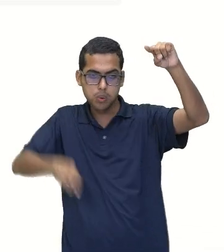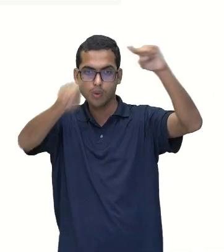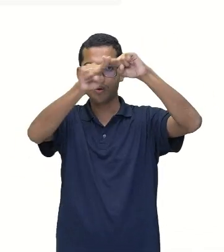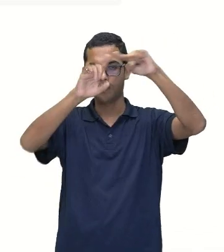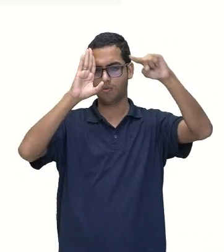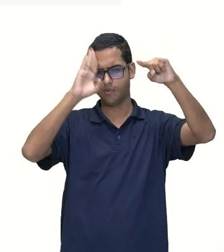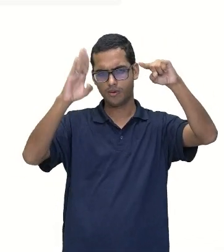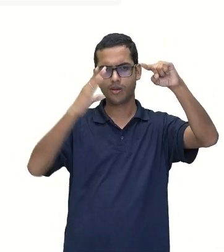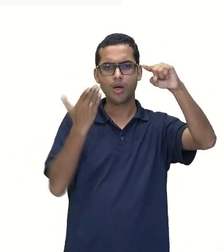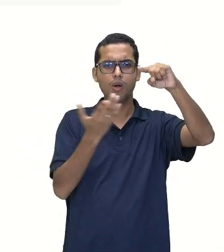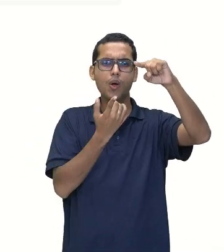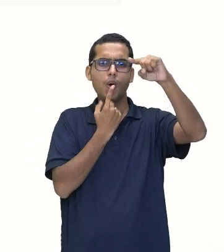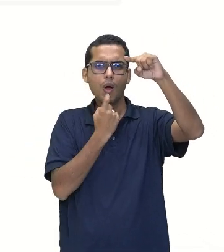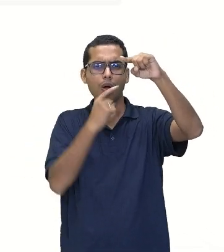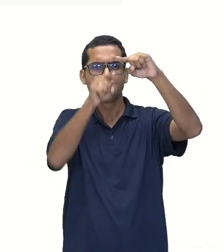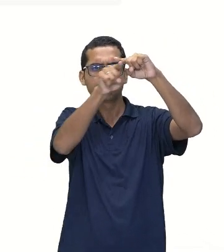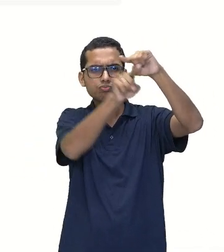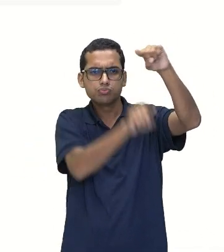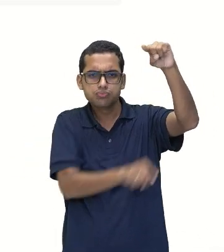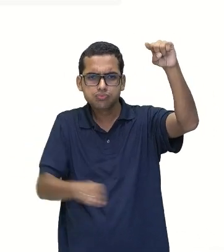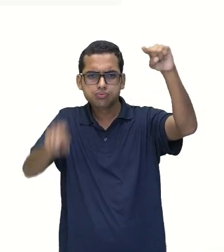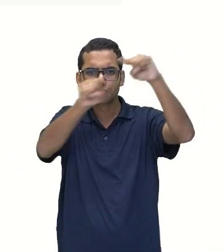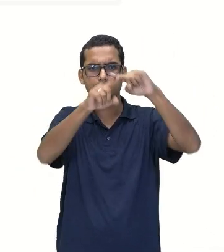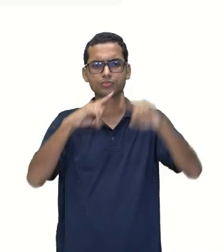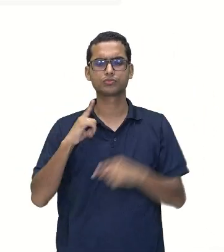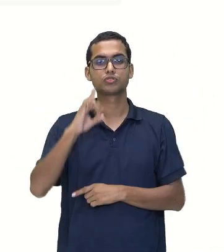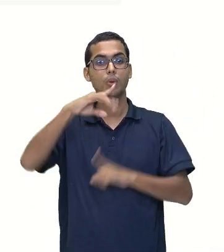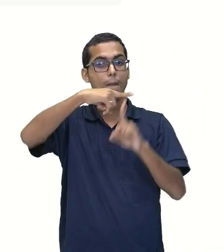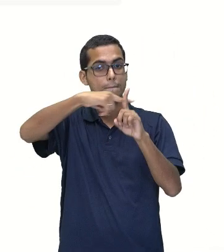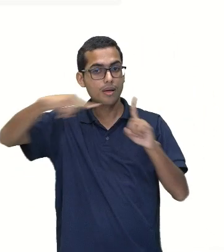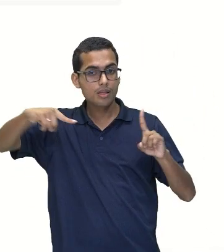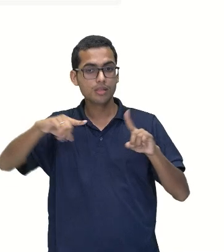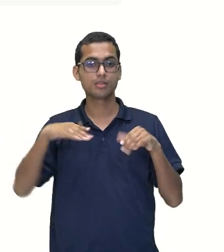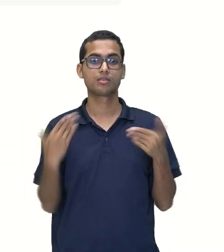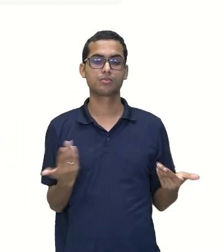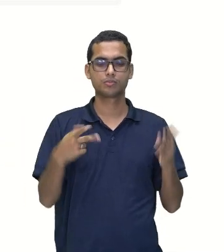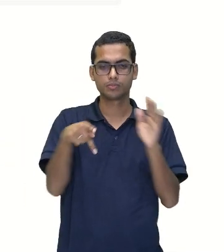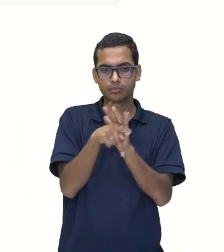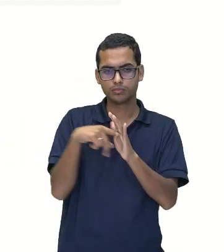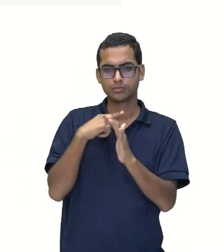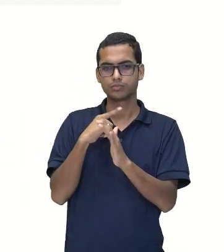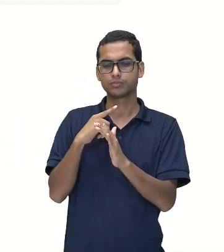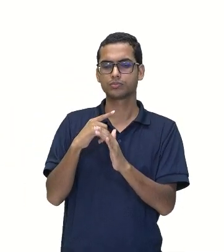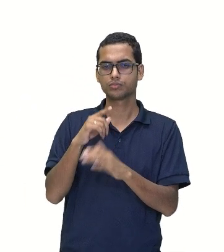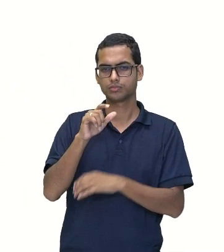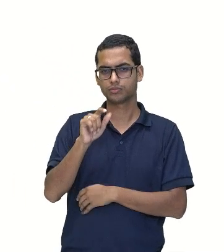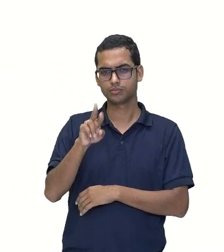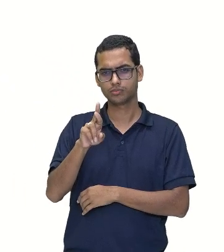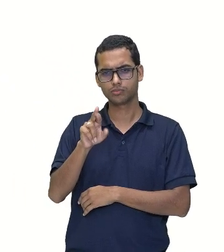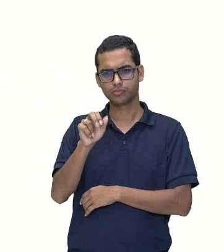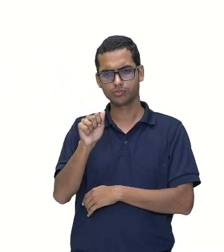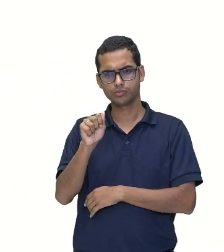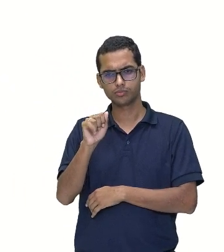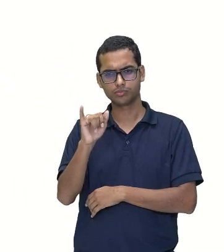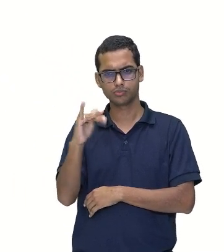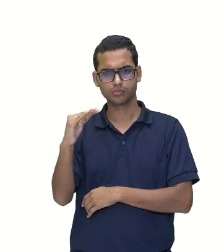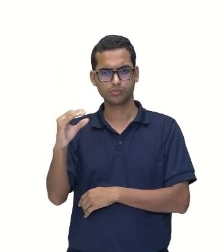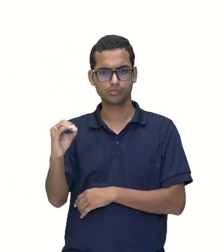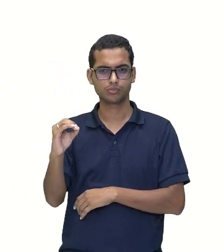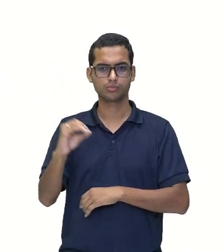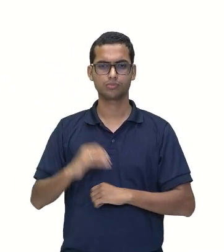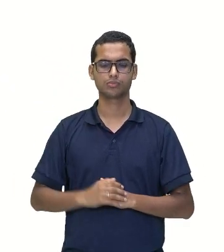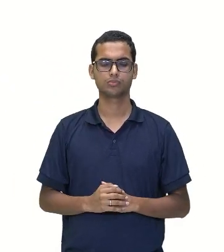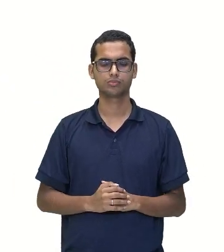da circunferência maior, a circunferência verde. Se é metade, significa que o raio dessa circunferência